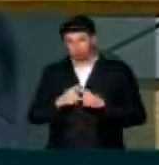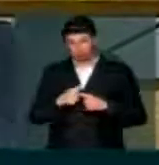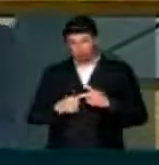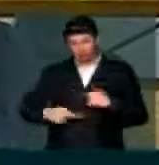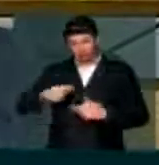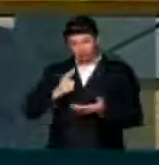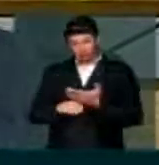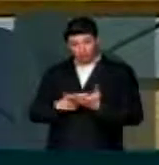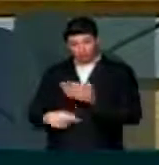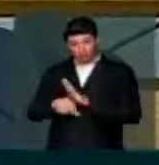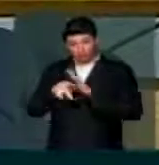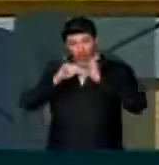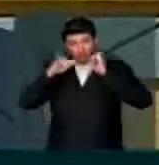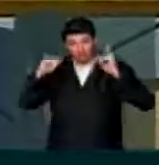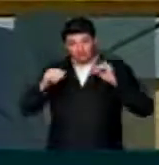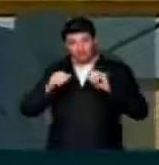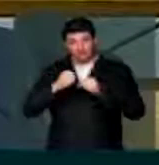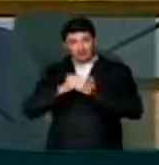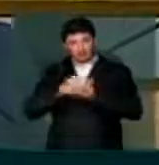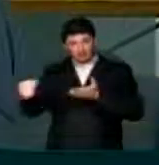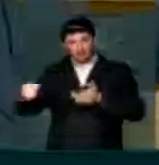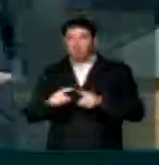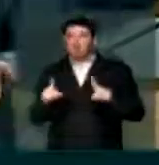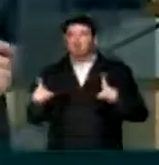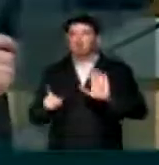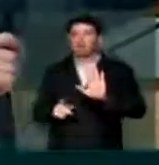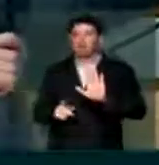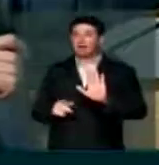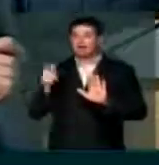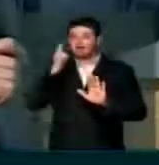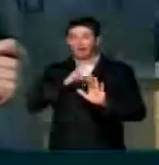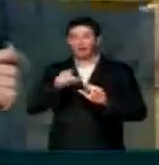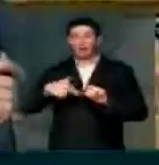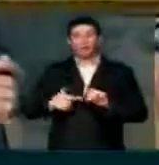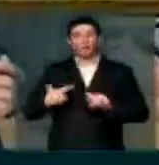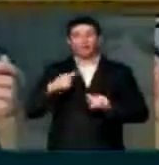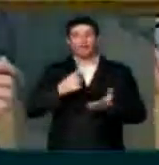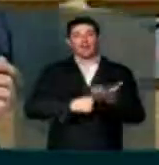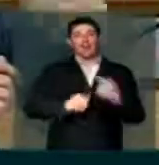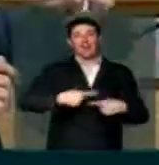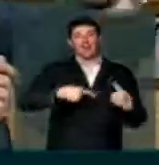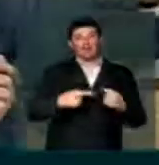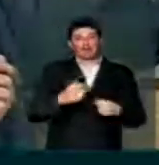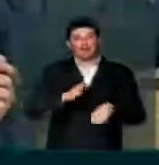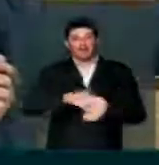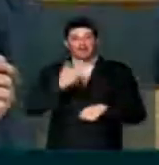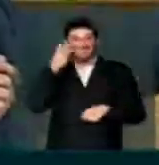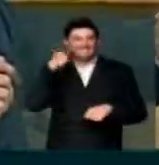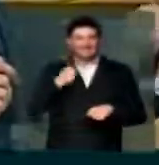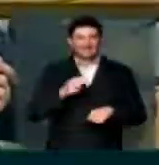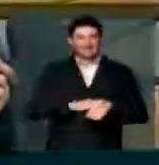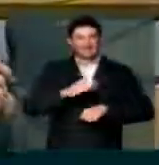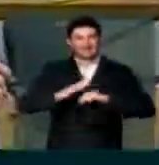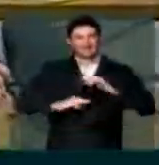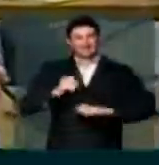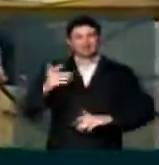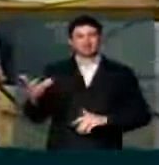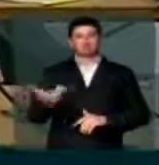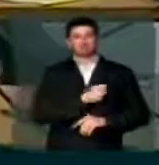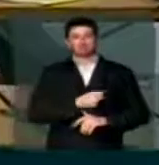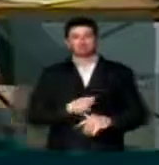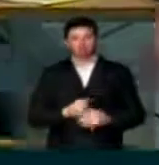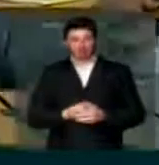das empresas de publicidade foi derrubado, mas se ganhou um esquema mais lucrativo, mais competentemente